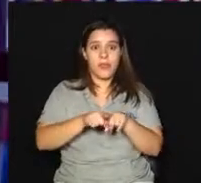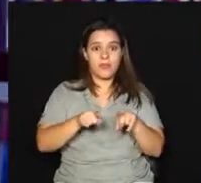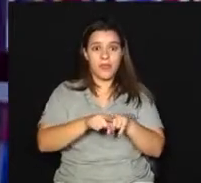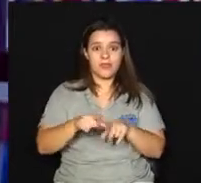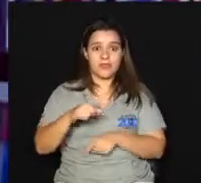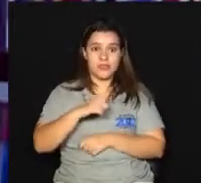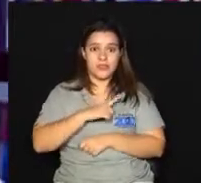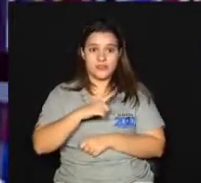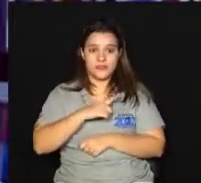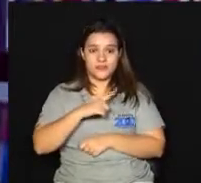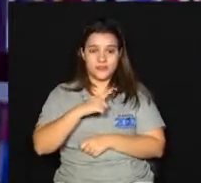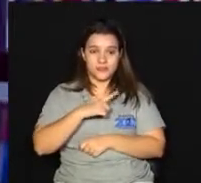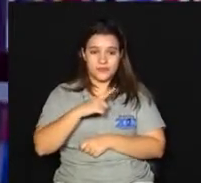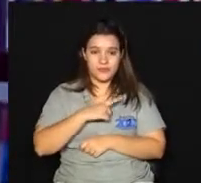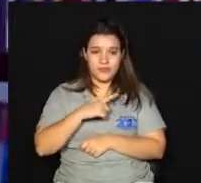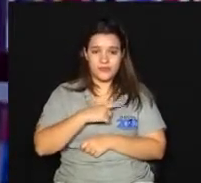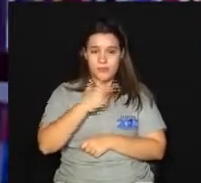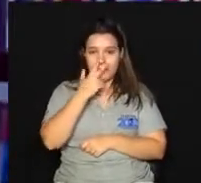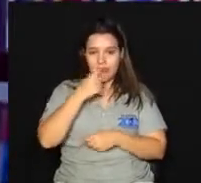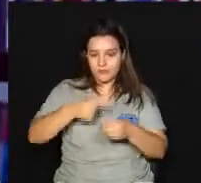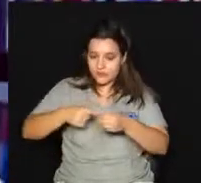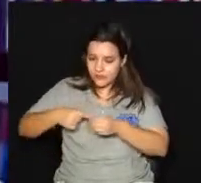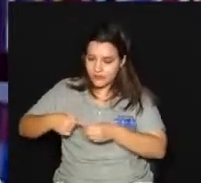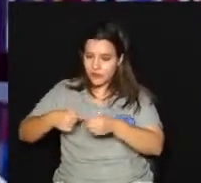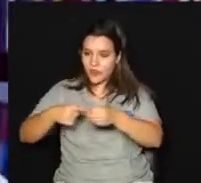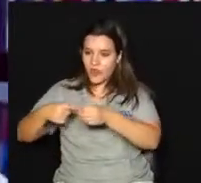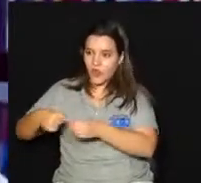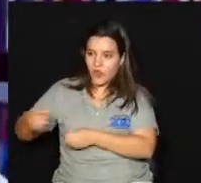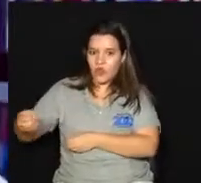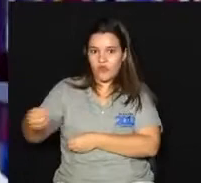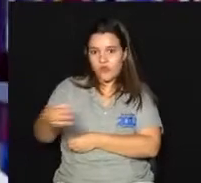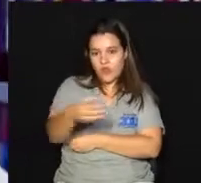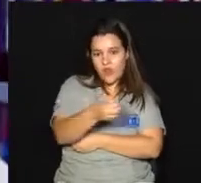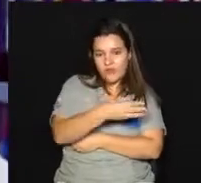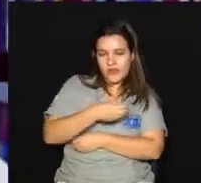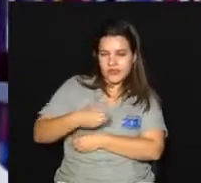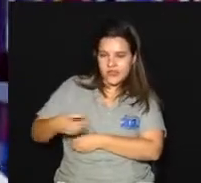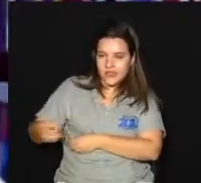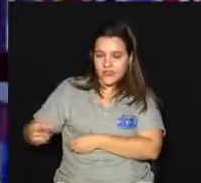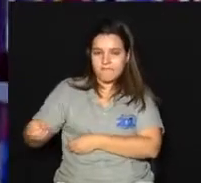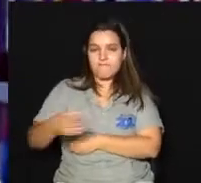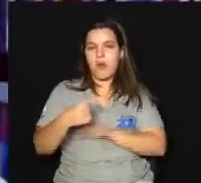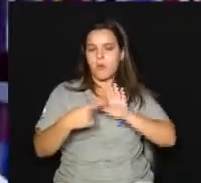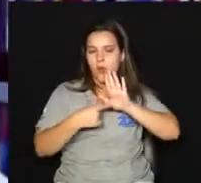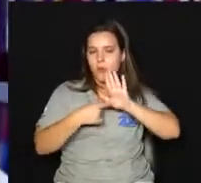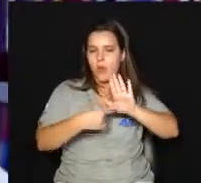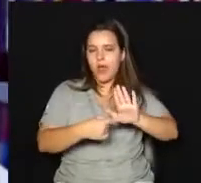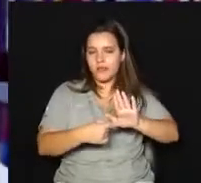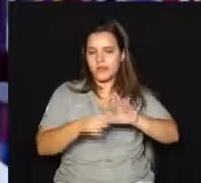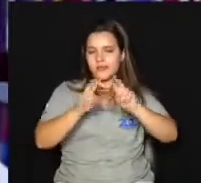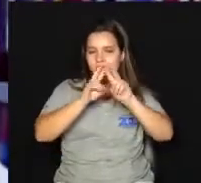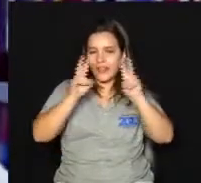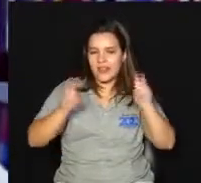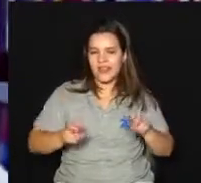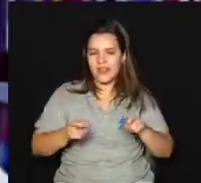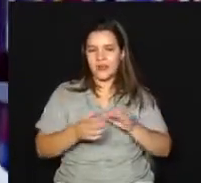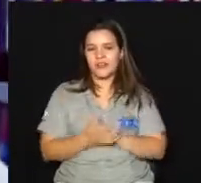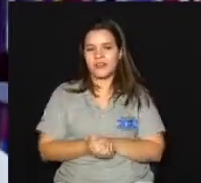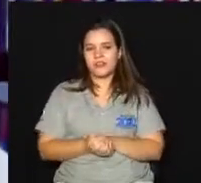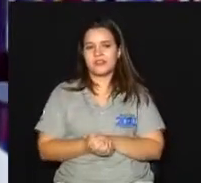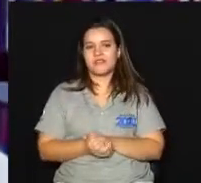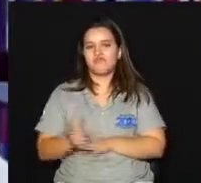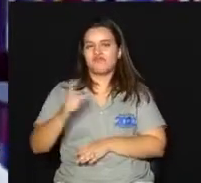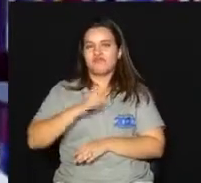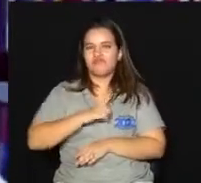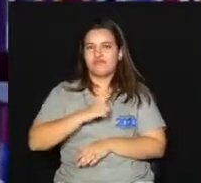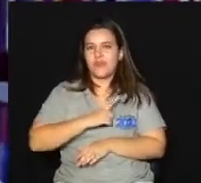tem os distritos mais novos, as áreas mais novas, que já são resultado, por exemplo, de